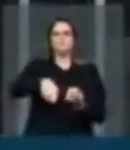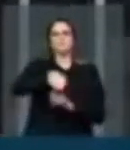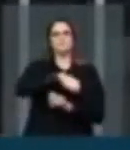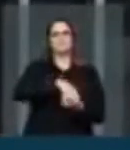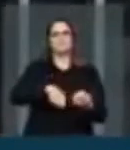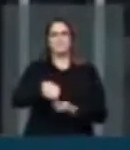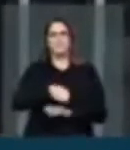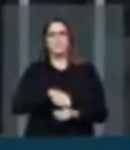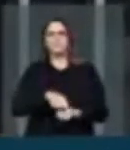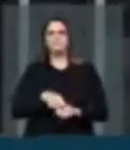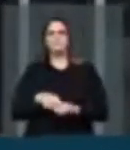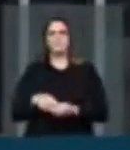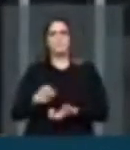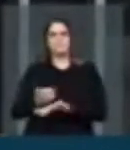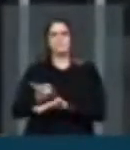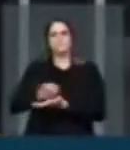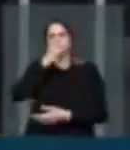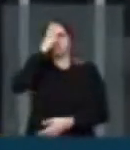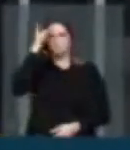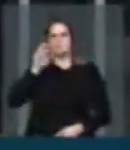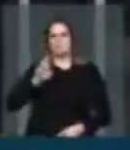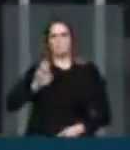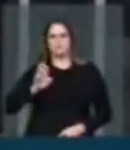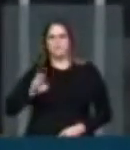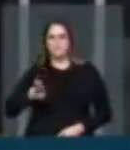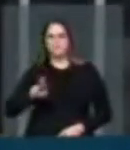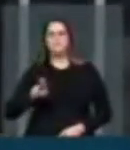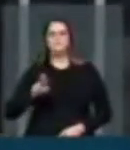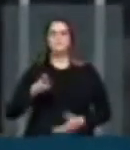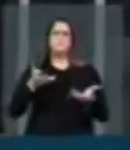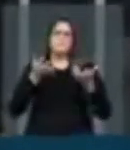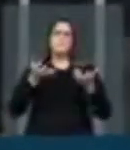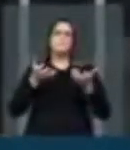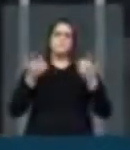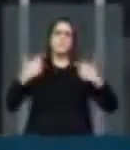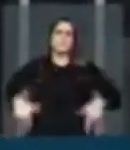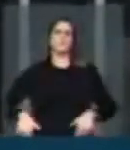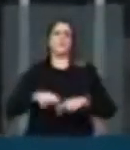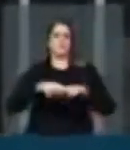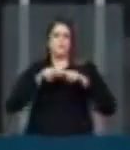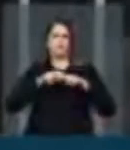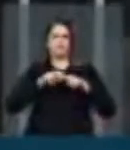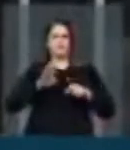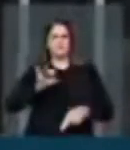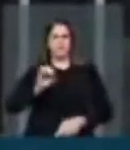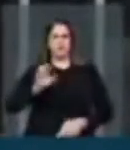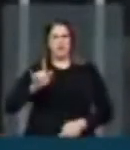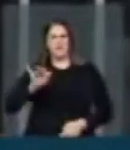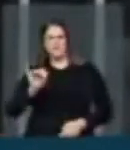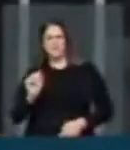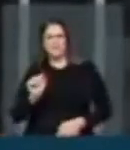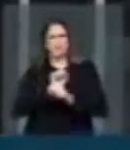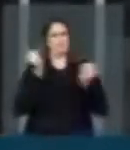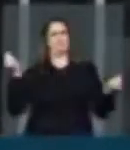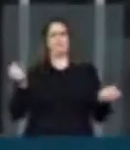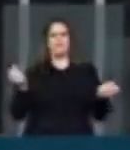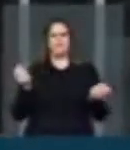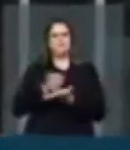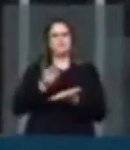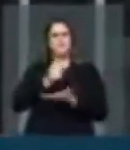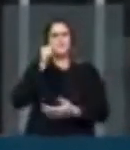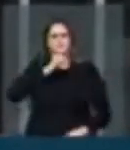réus são confessos. Queriam o quê? A absolvição em nome da biografia? Isso não é admissível. A